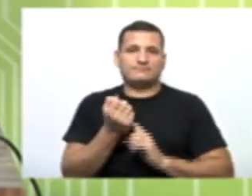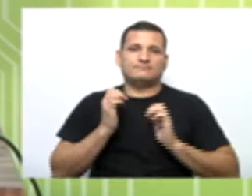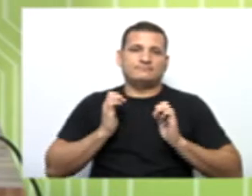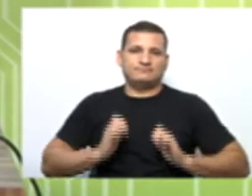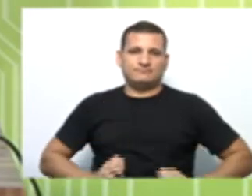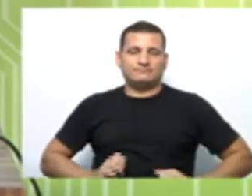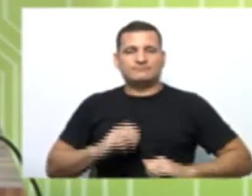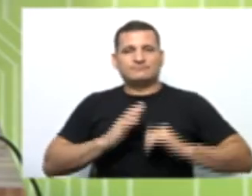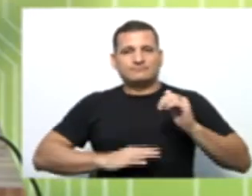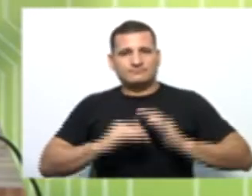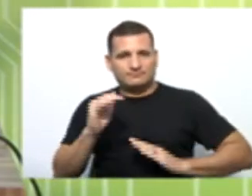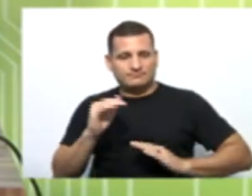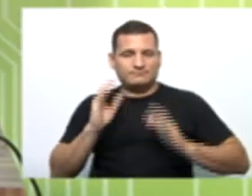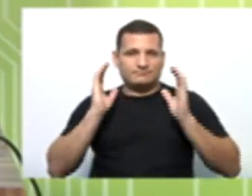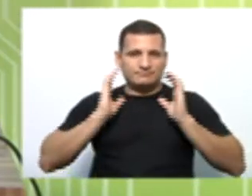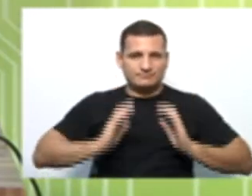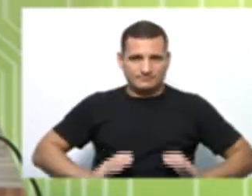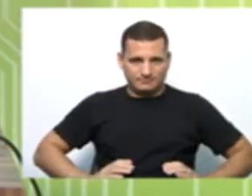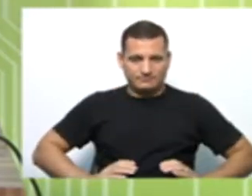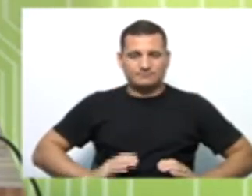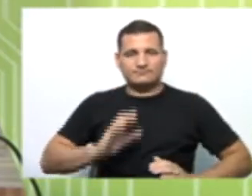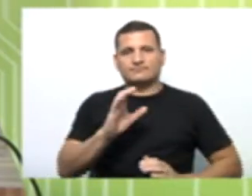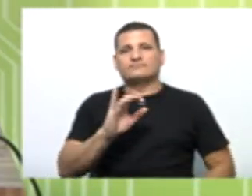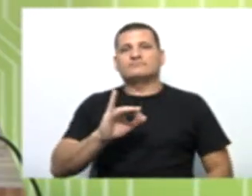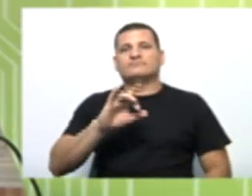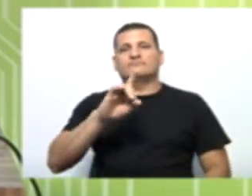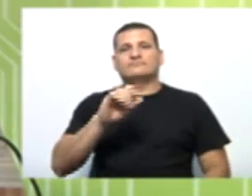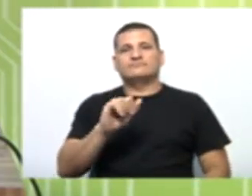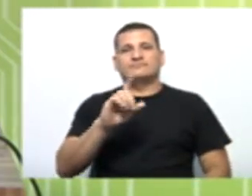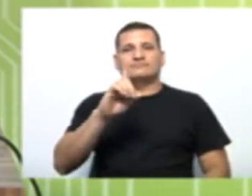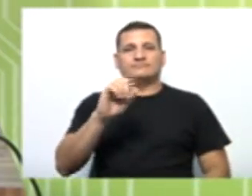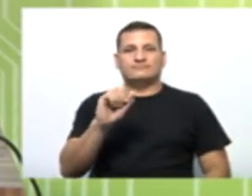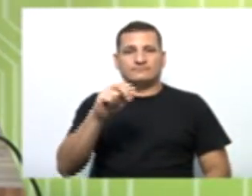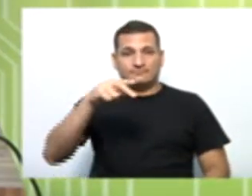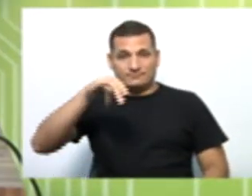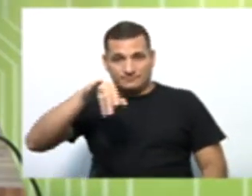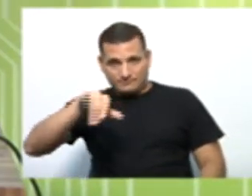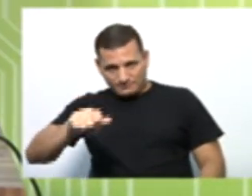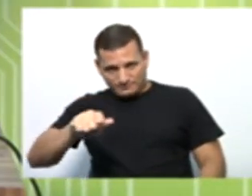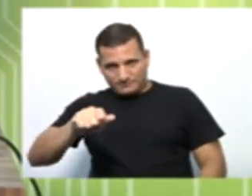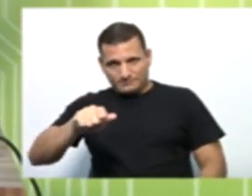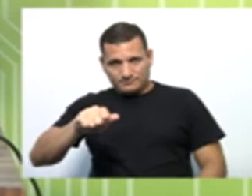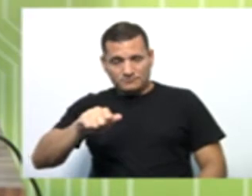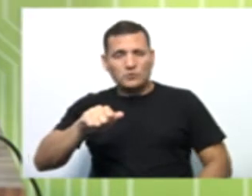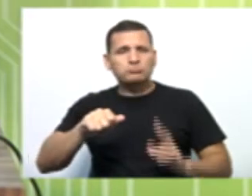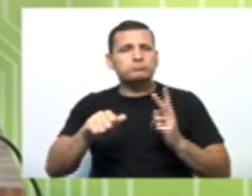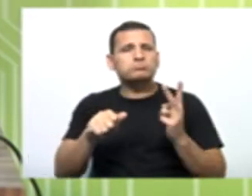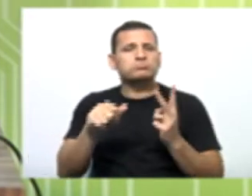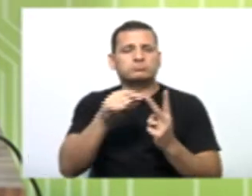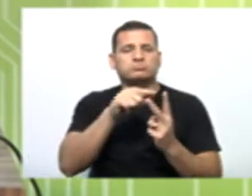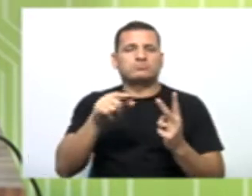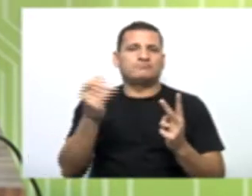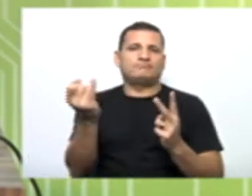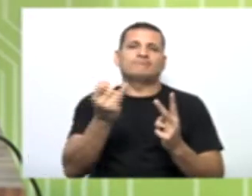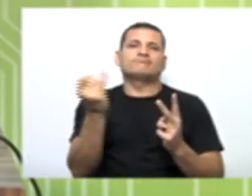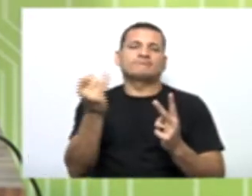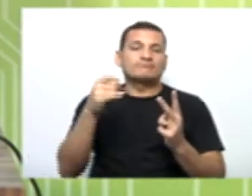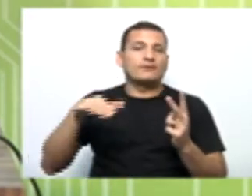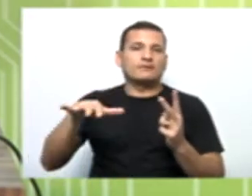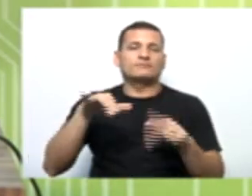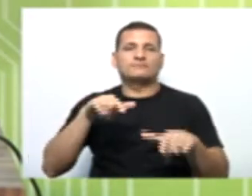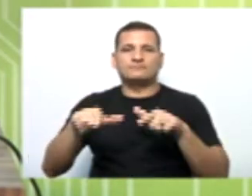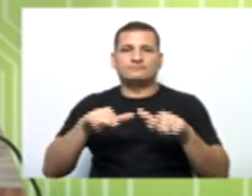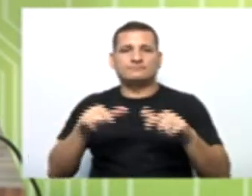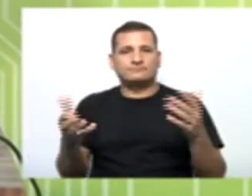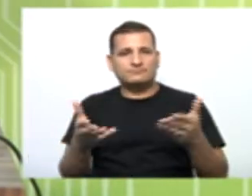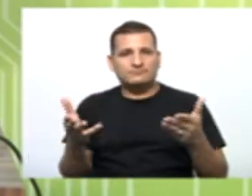profissional e a cidadania, que são dois temas que são extremamente relevantes para o mercado de trabalho atual, para esse mercado de